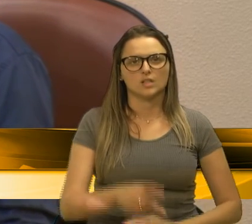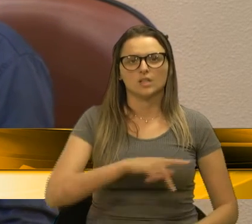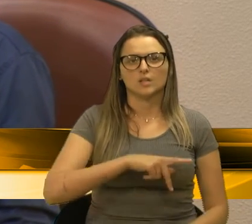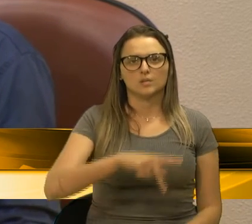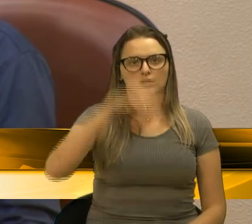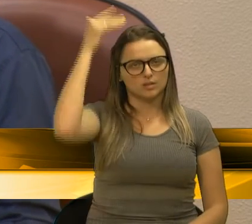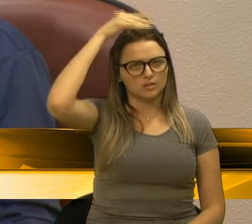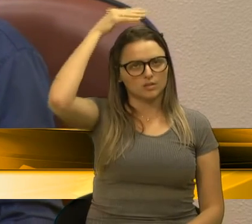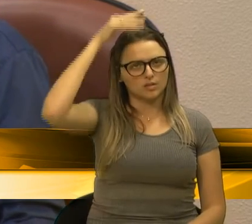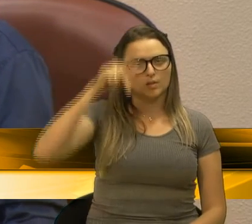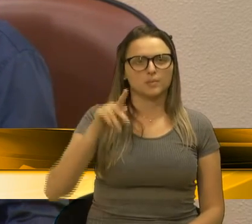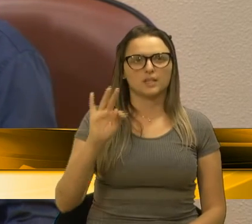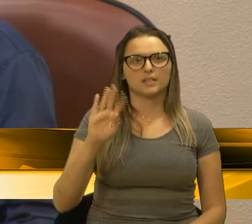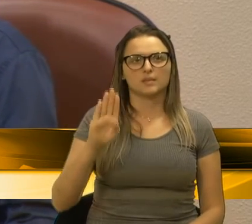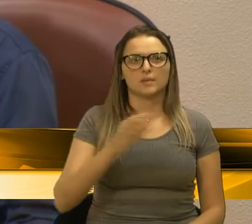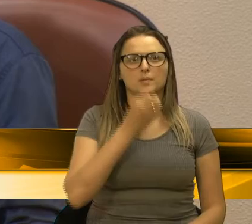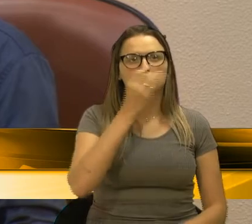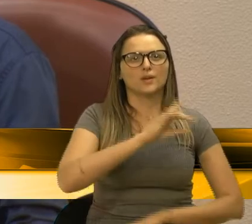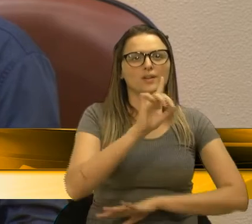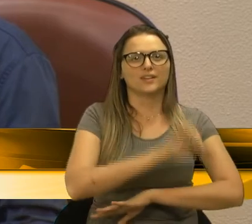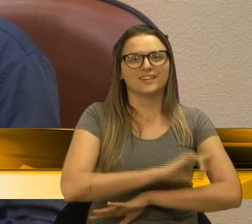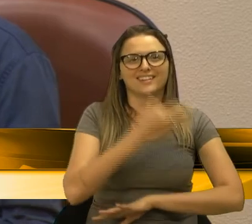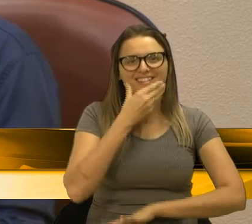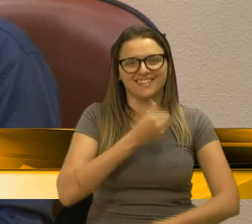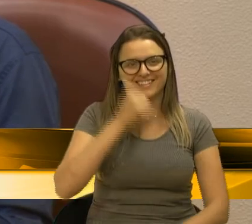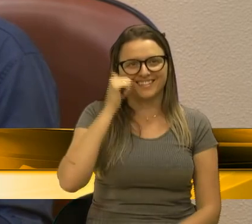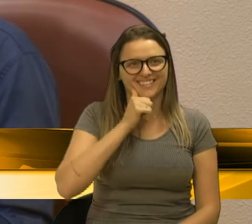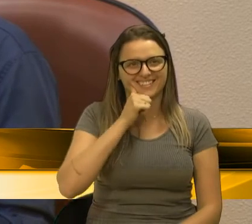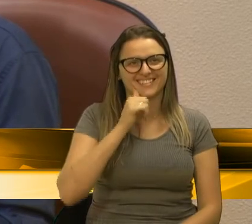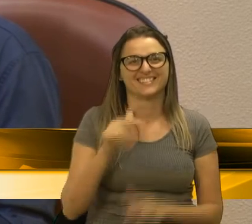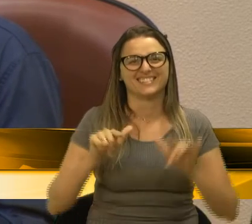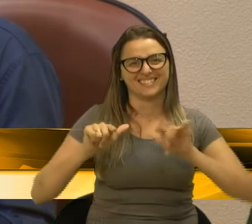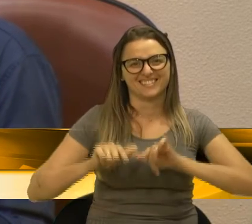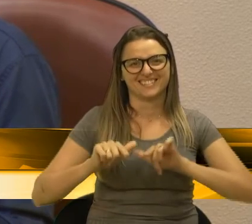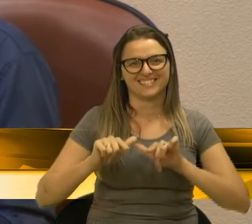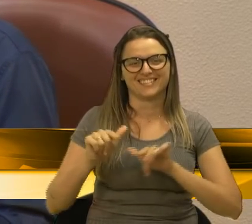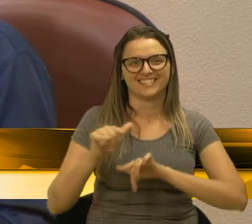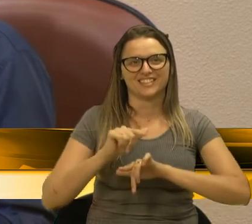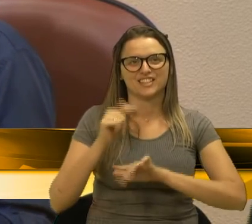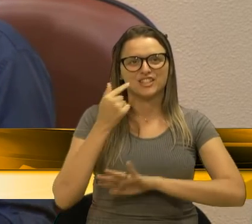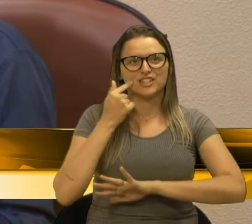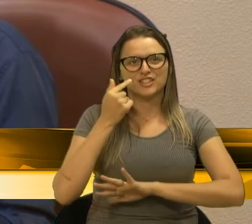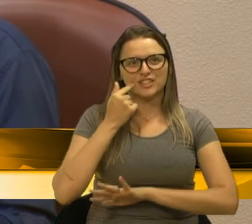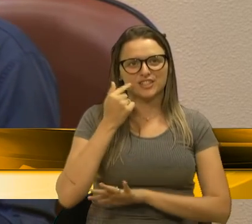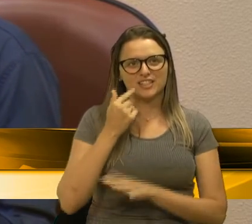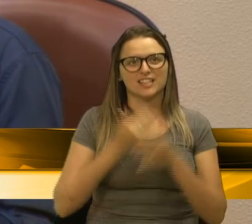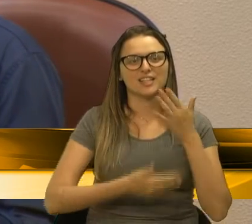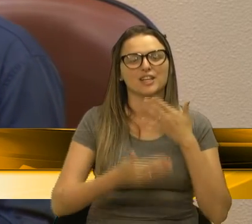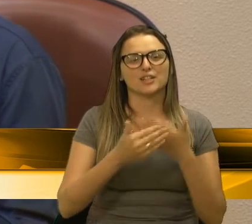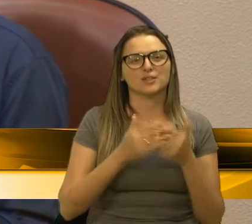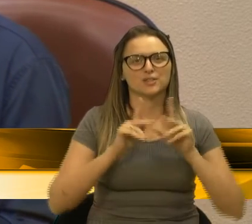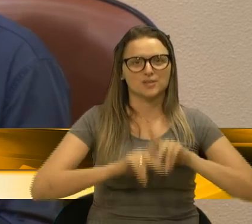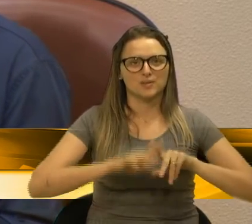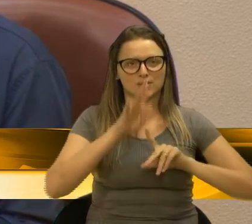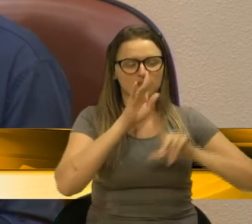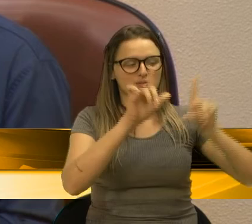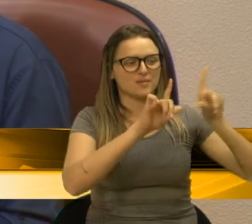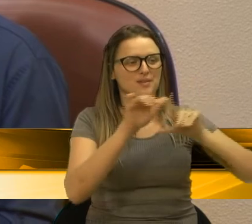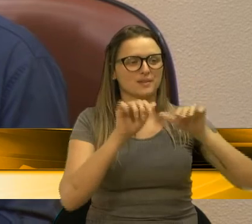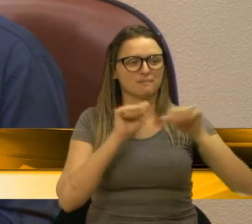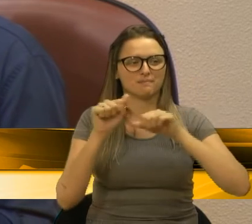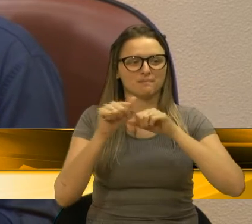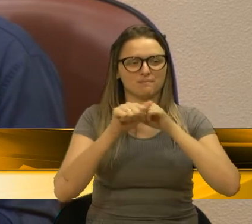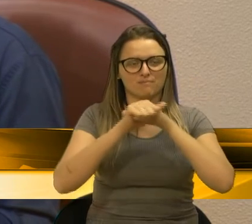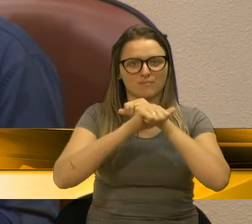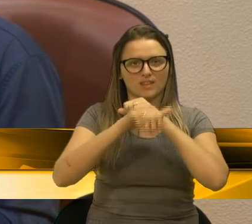Presidente Alceu Tomé, PTB, bom dia a todos e todas que estão presentes na sala de comissões vereadoras de NPTF e a todos que nos assistem pelas mídias sociais